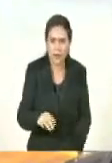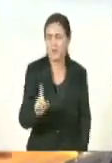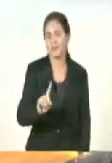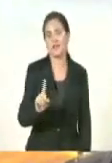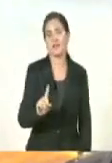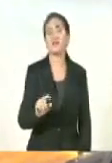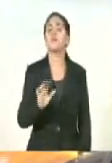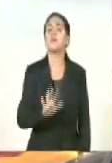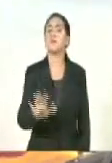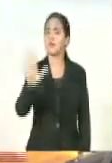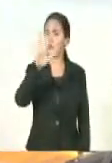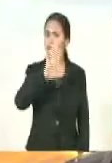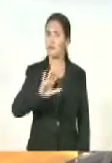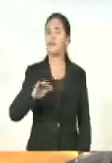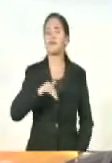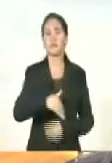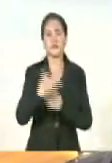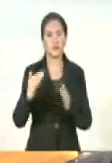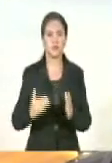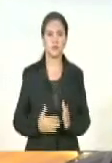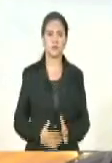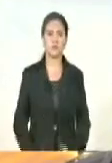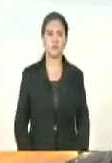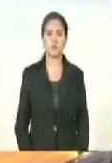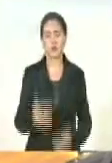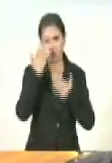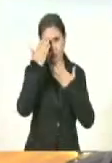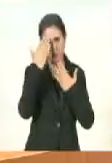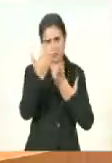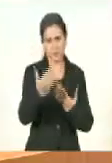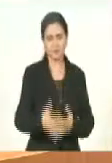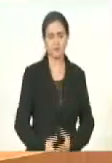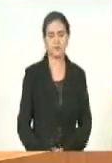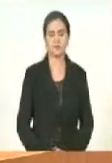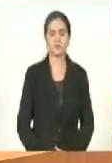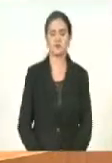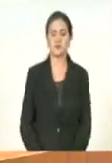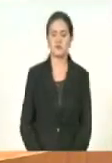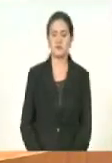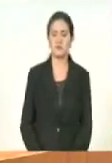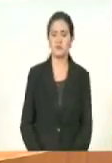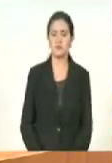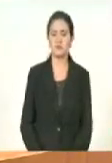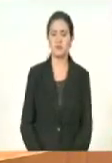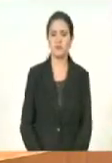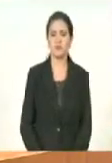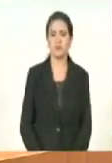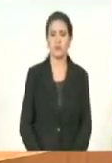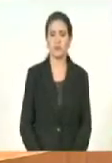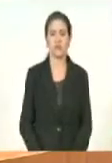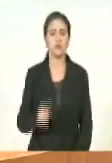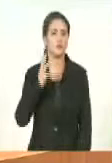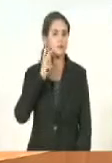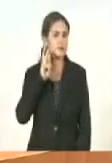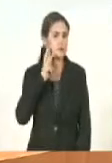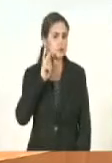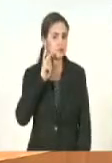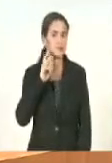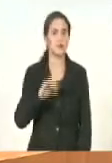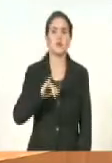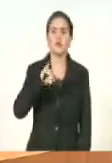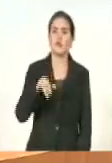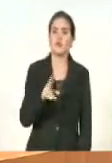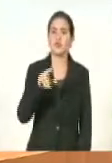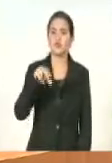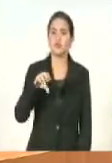no mercado nacional. Muito obrigado pela parte. Eu que agradeço a parte, excelência. Deputado Wellito. Deputado Júnior Verde, você